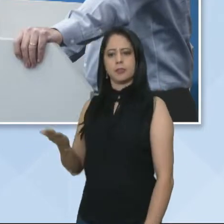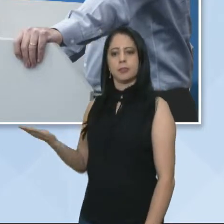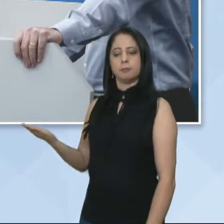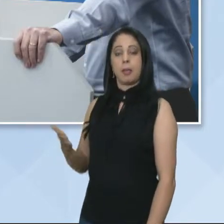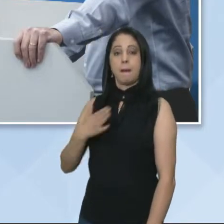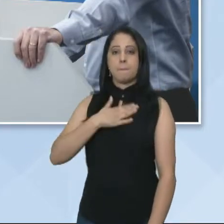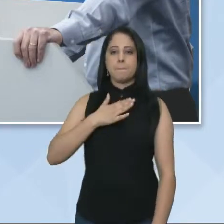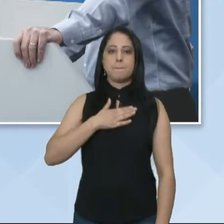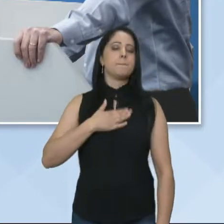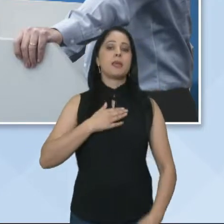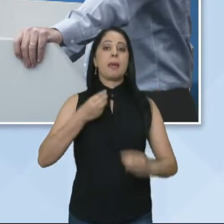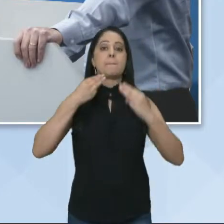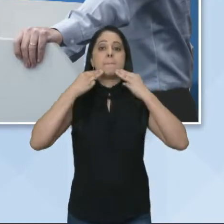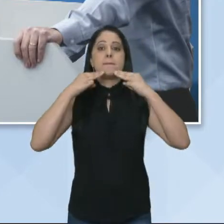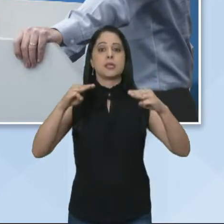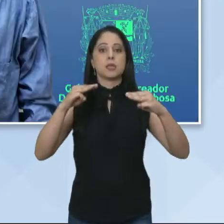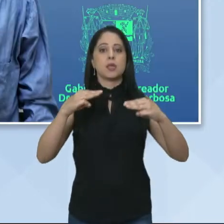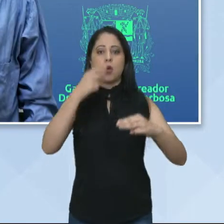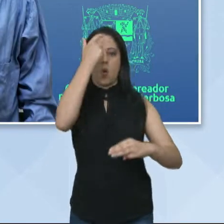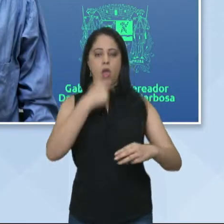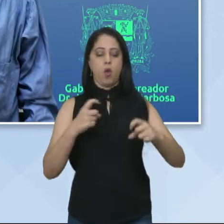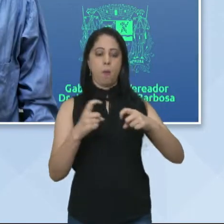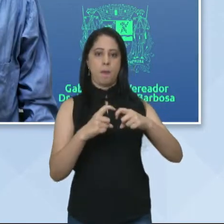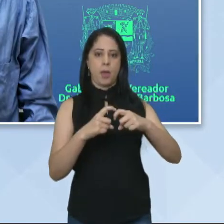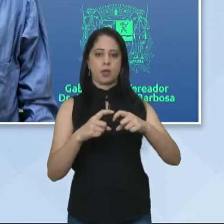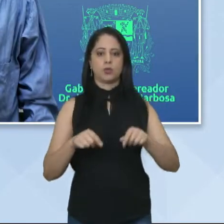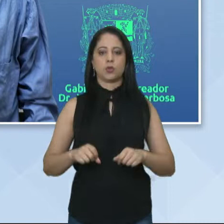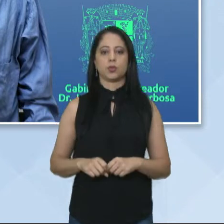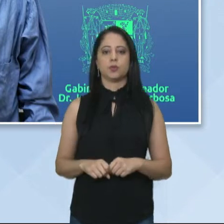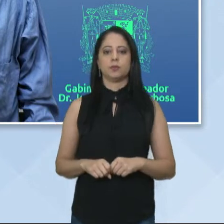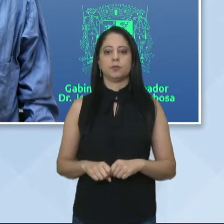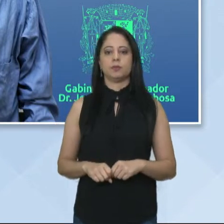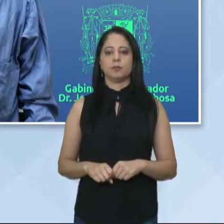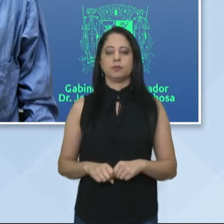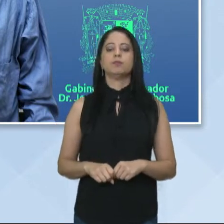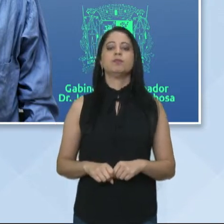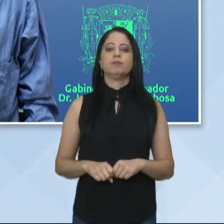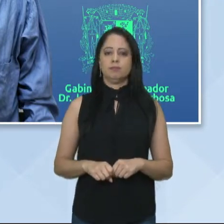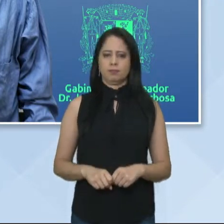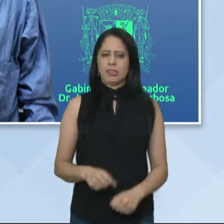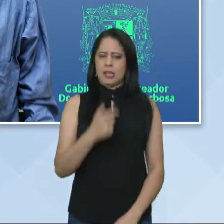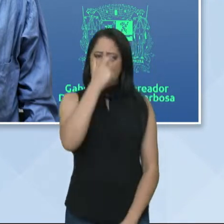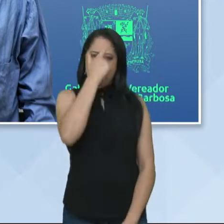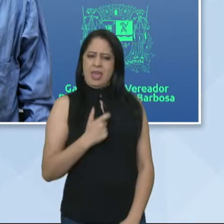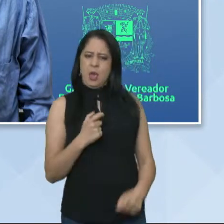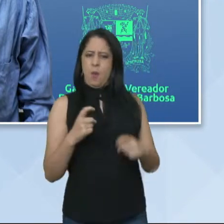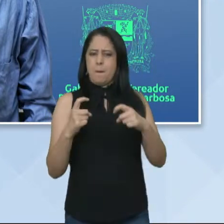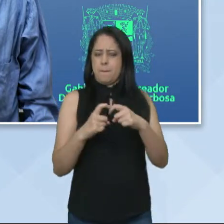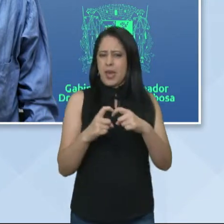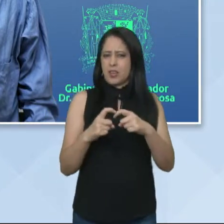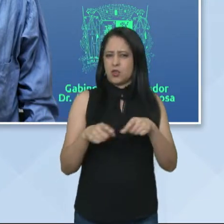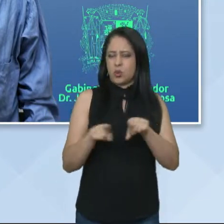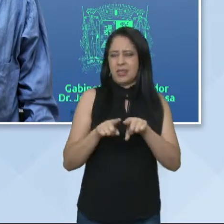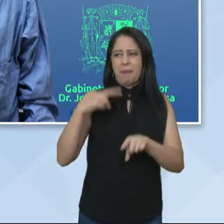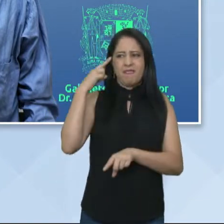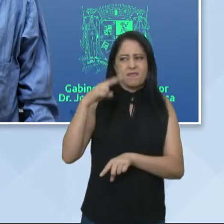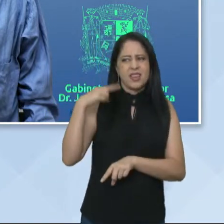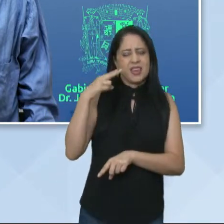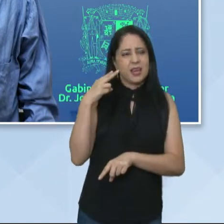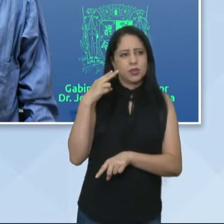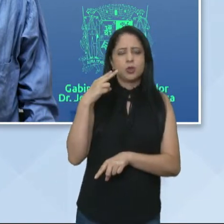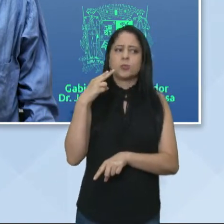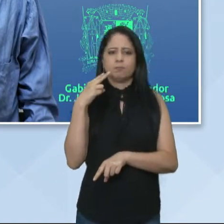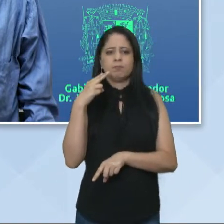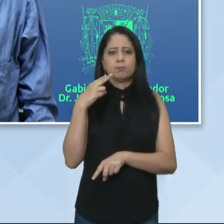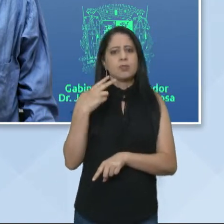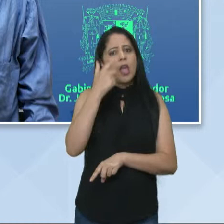como vereador da saúde. Próximo. Ser médico e vereador da saúde me coloca numa posição que eu tenho